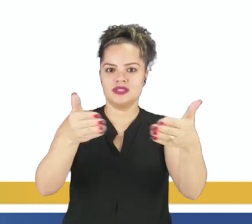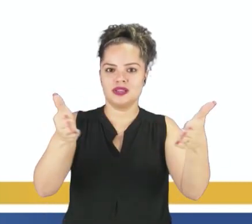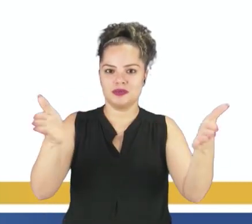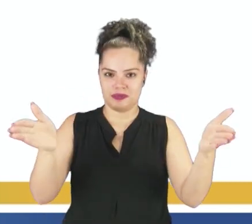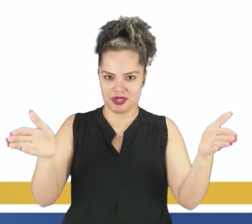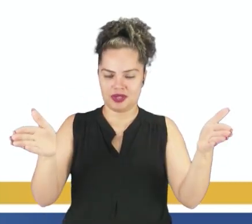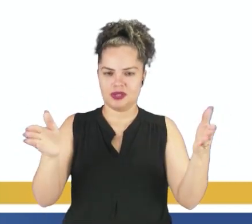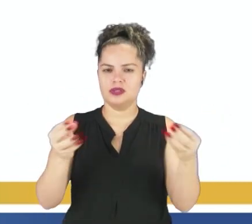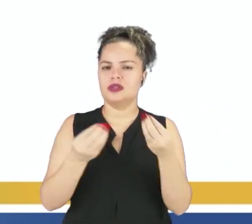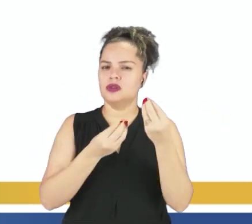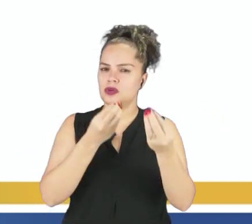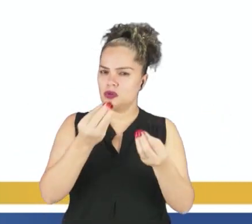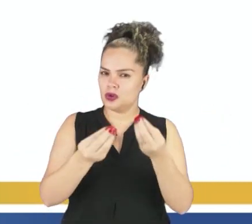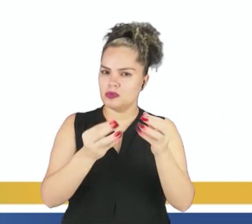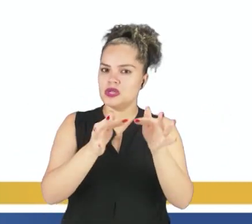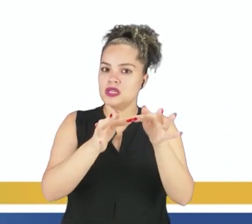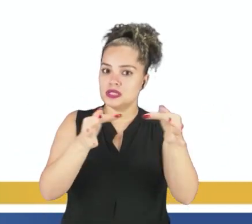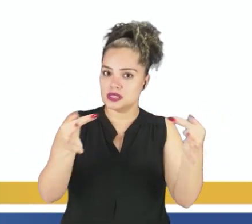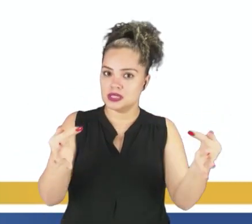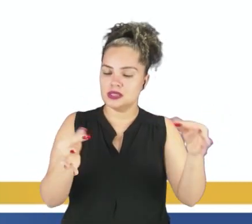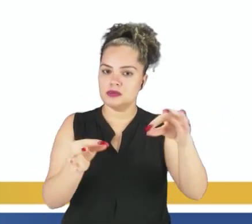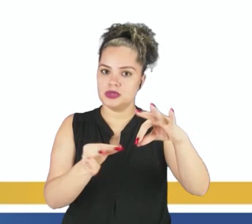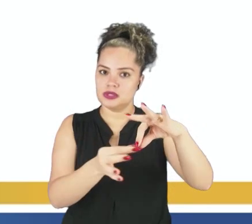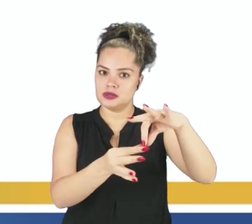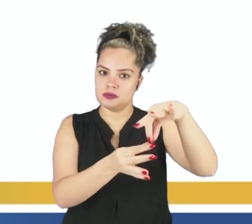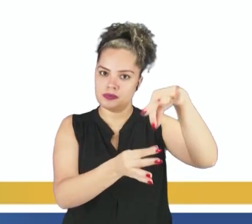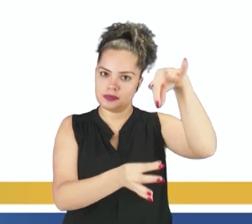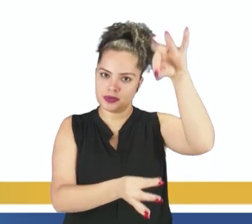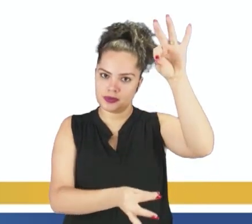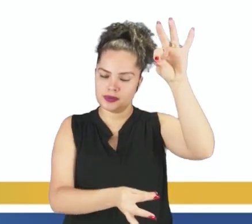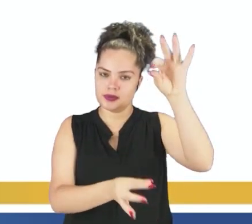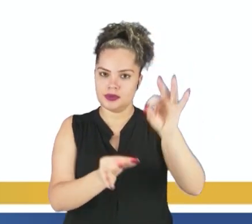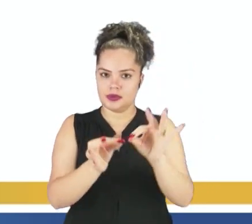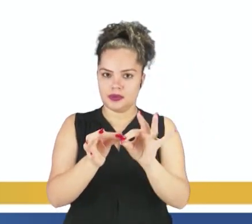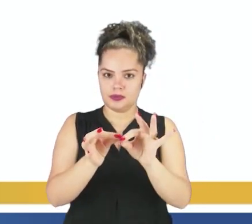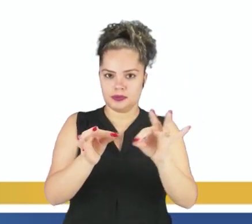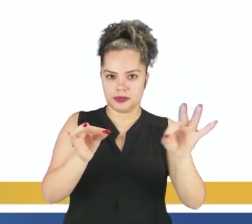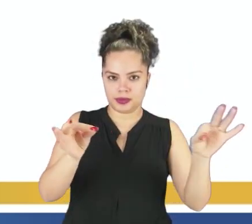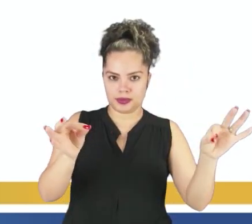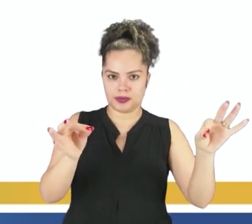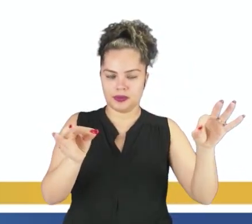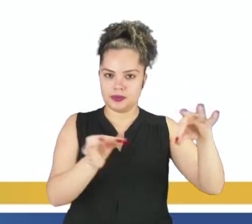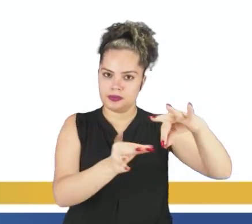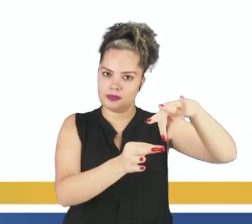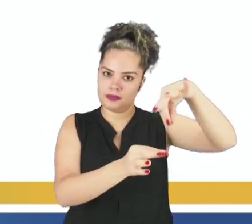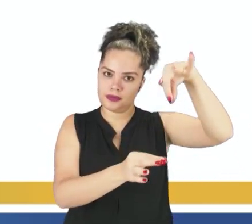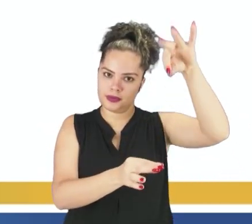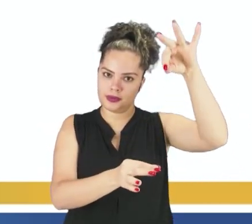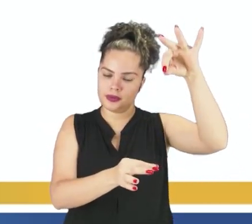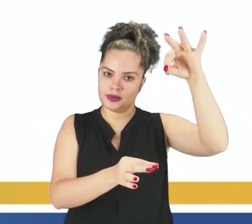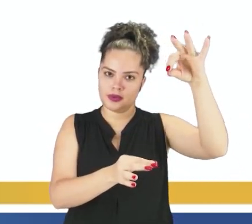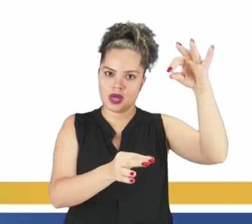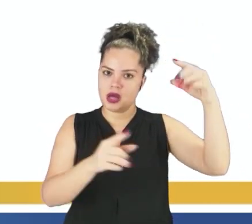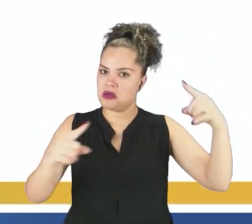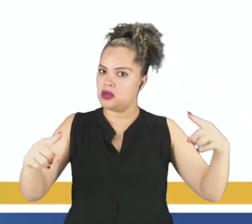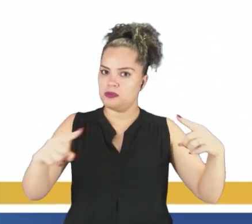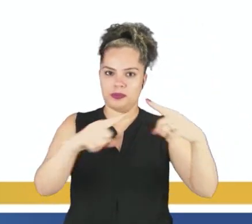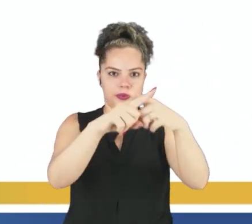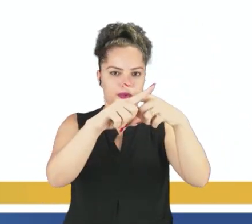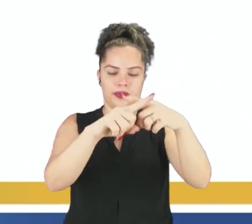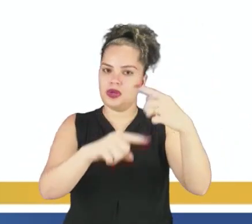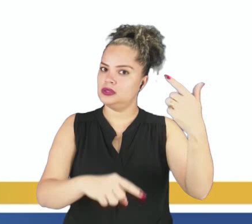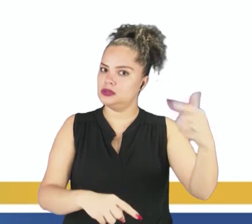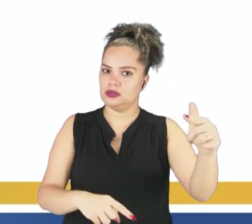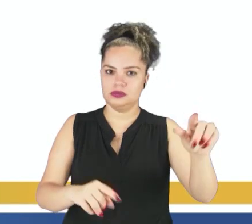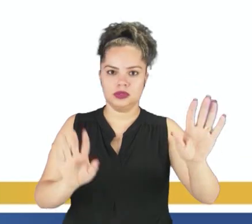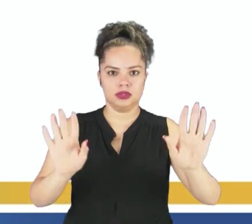ela é simples, pessoal? Quando os segmentos de retas que formam essa linha poligonal, eles não se cruzam, não passam um